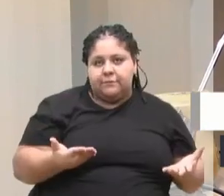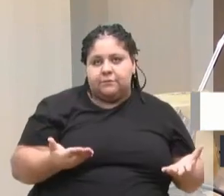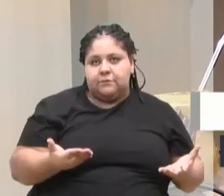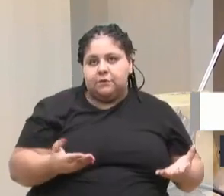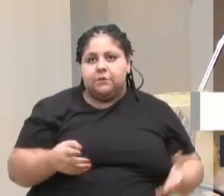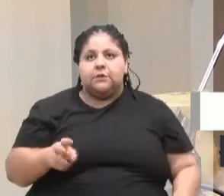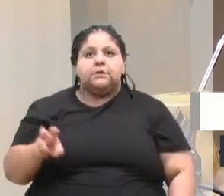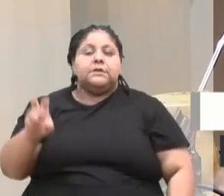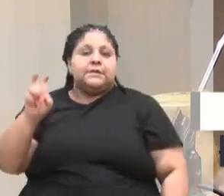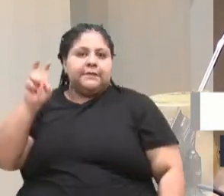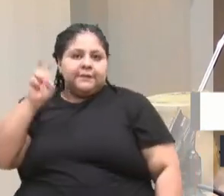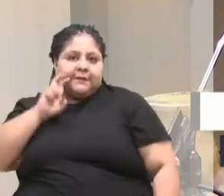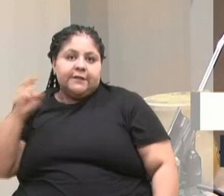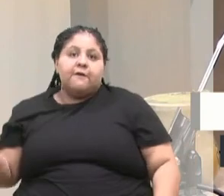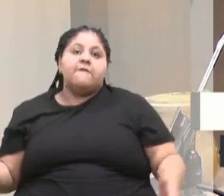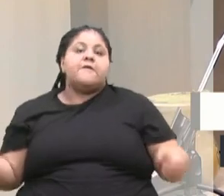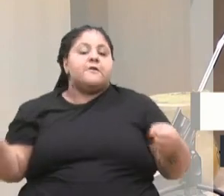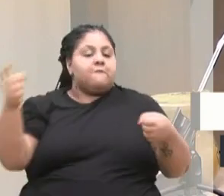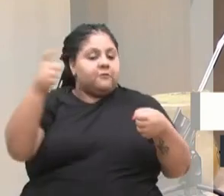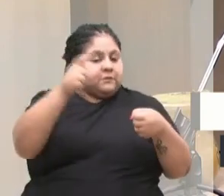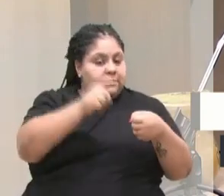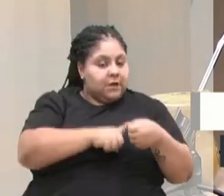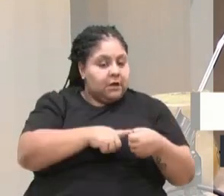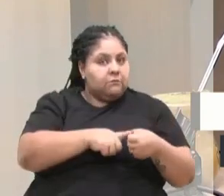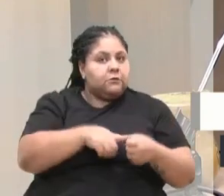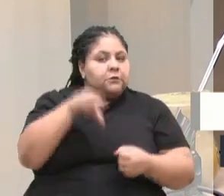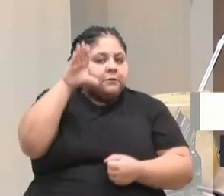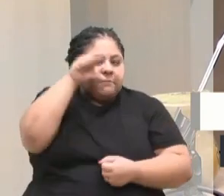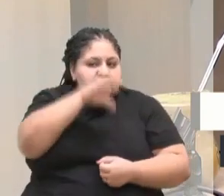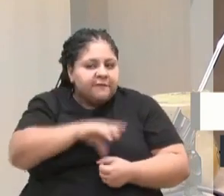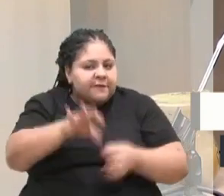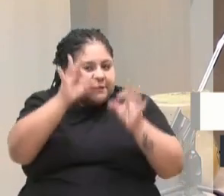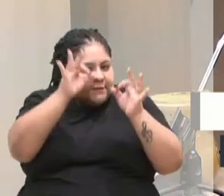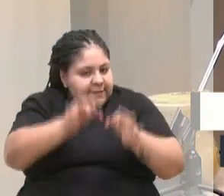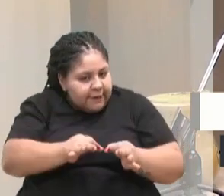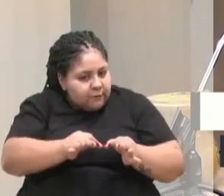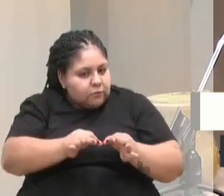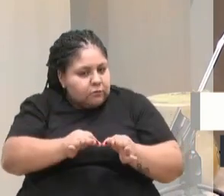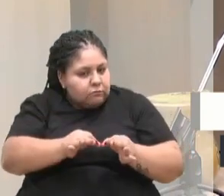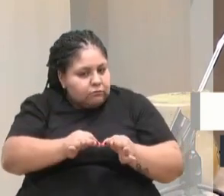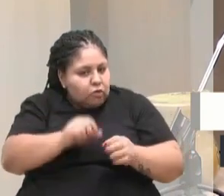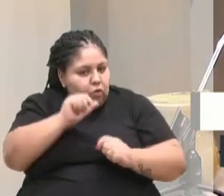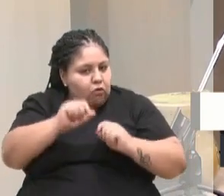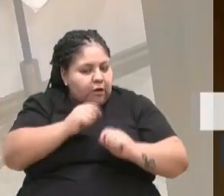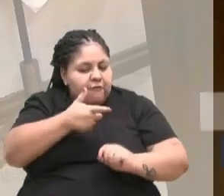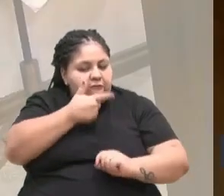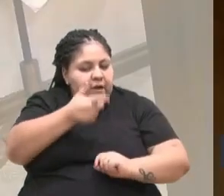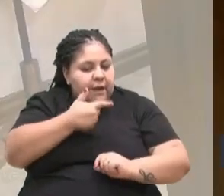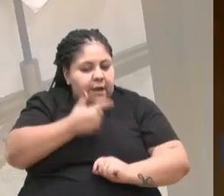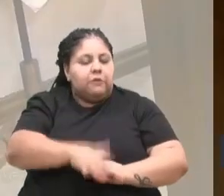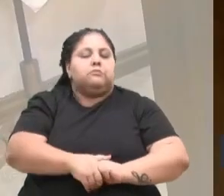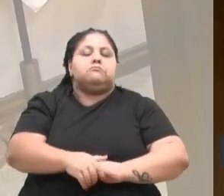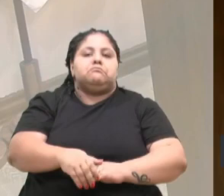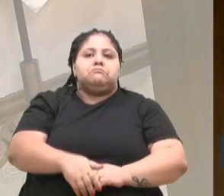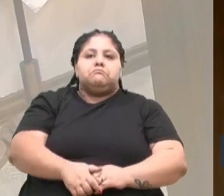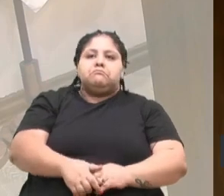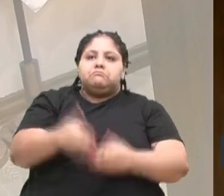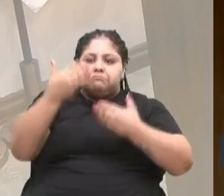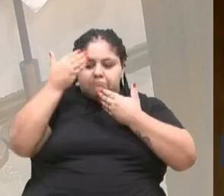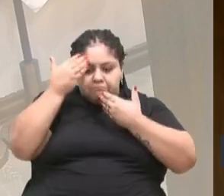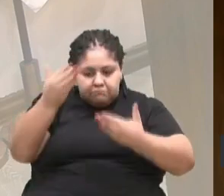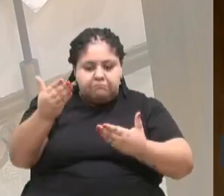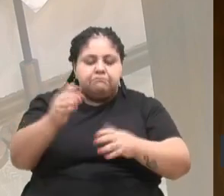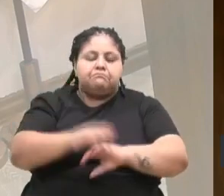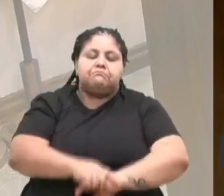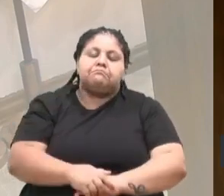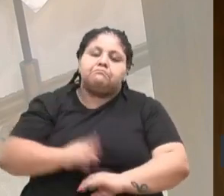nós vamos estar lá para verificar se foi realmente cumprido o que eles nos prometeram. Obrigado, vereador. Parabéns. Exatamente, vereador Bortola.